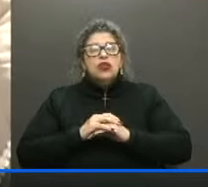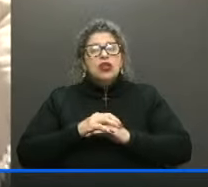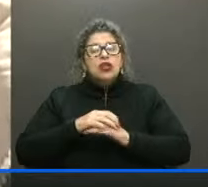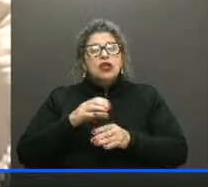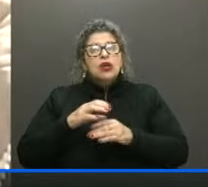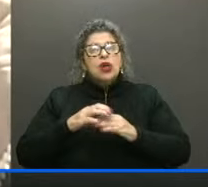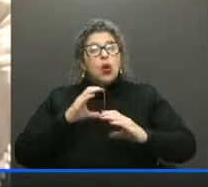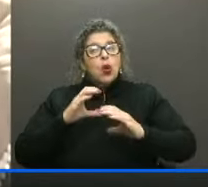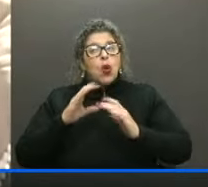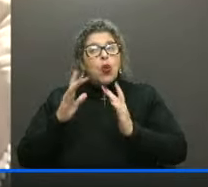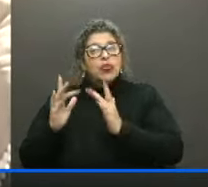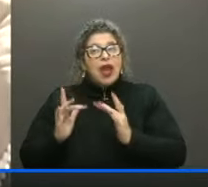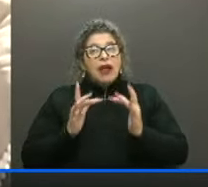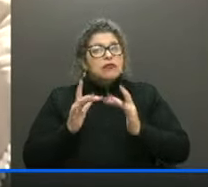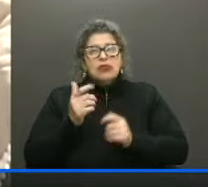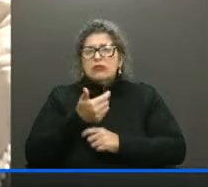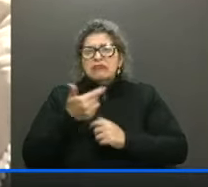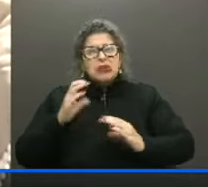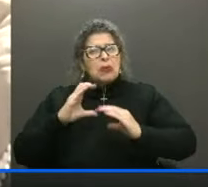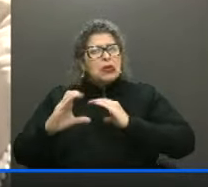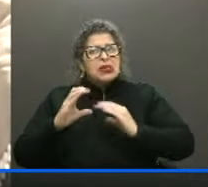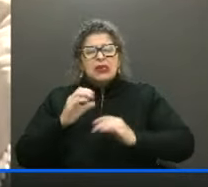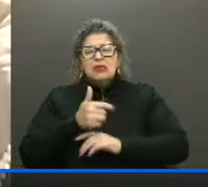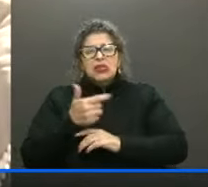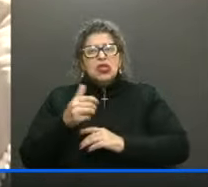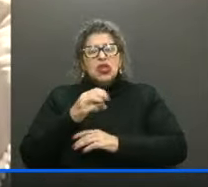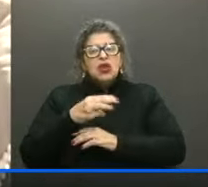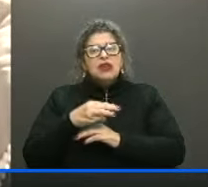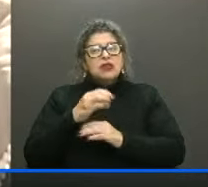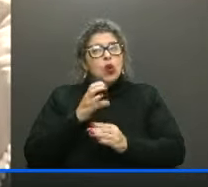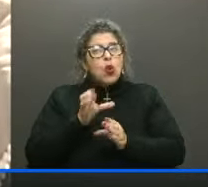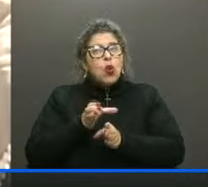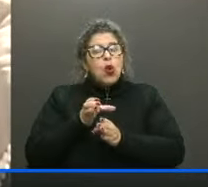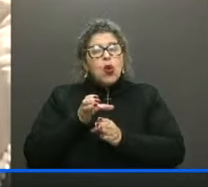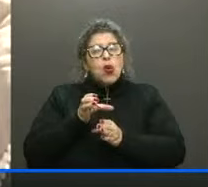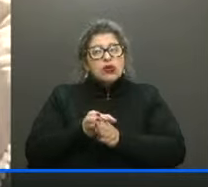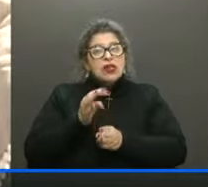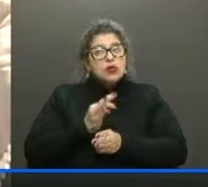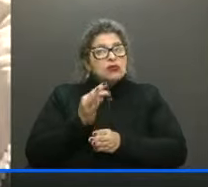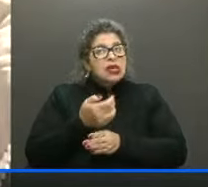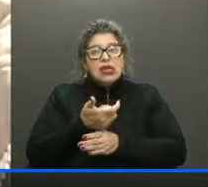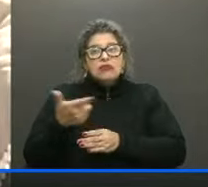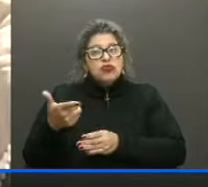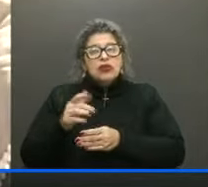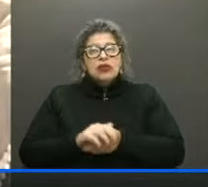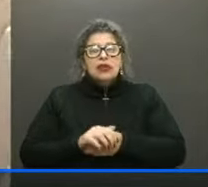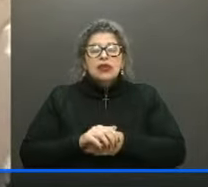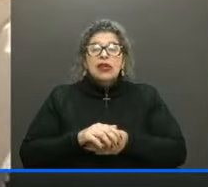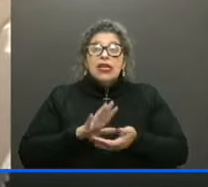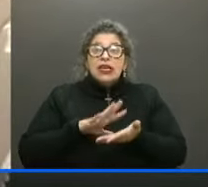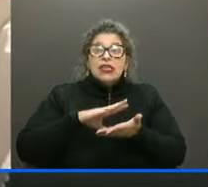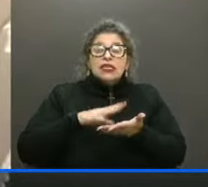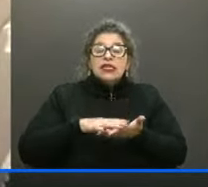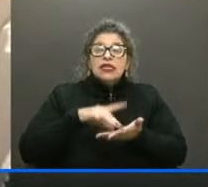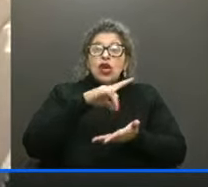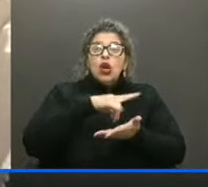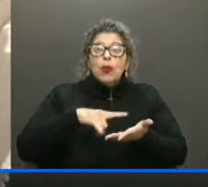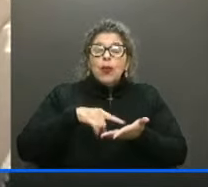não tínhamos, tá? E a questão do formulário, da implantação desse formulário, ele qualificou,